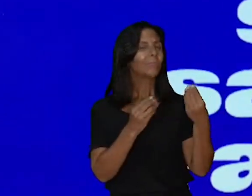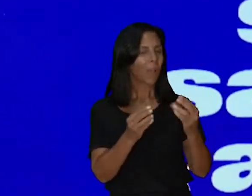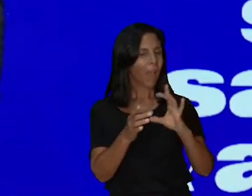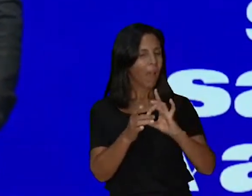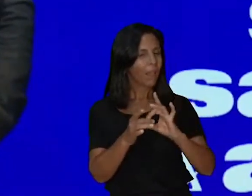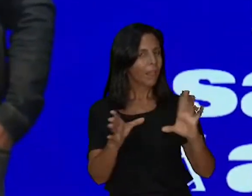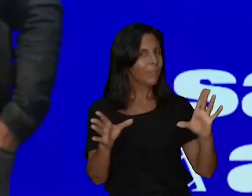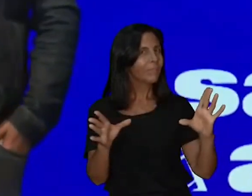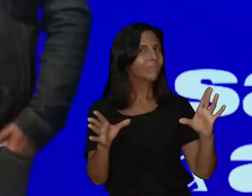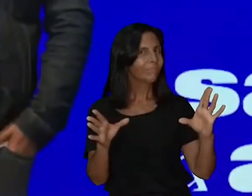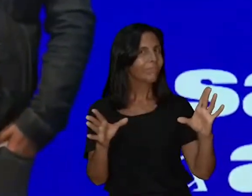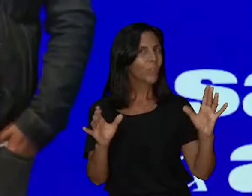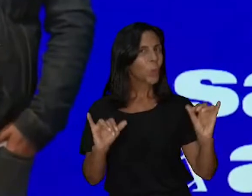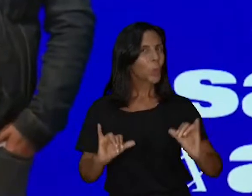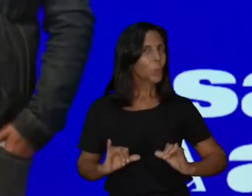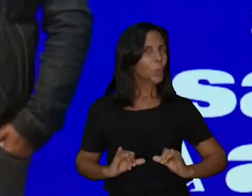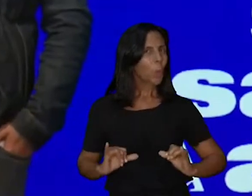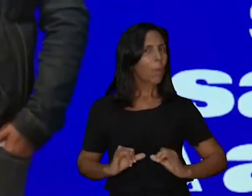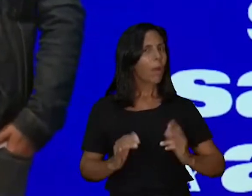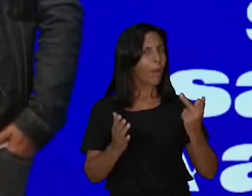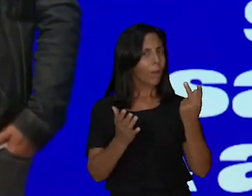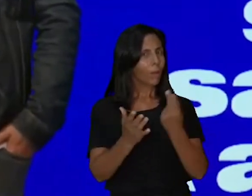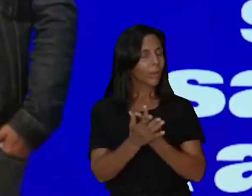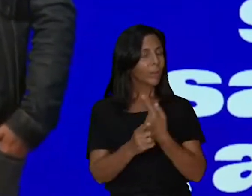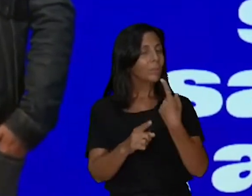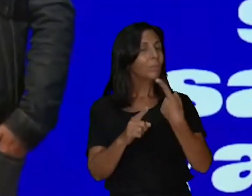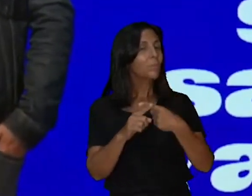a sua maturação.